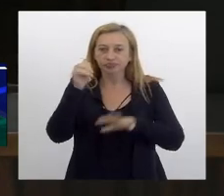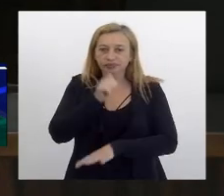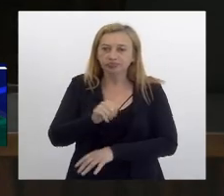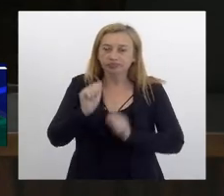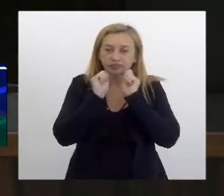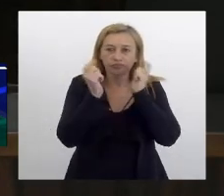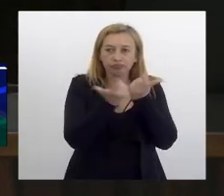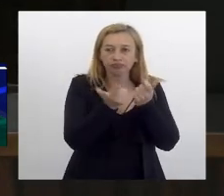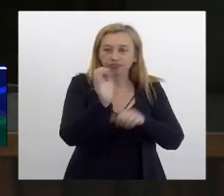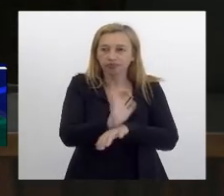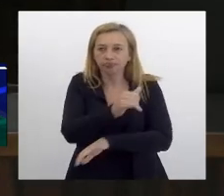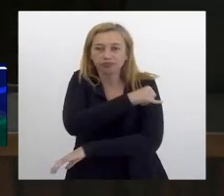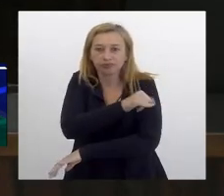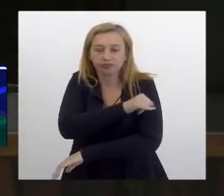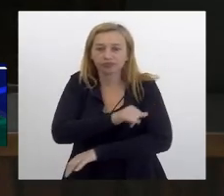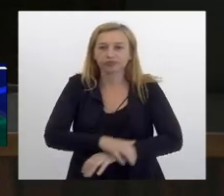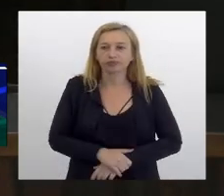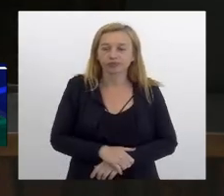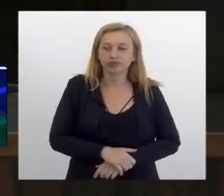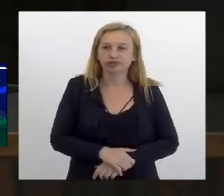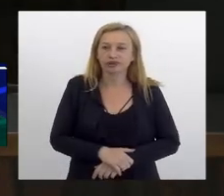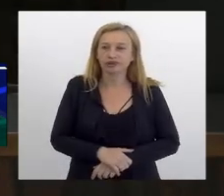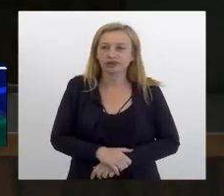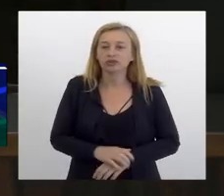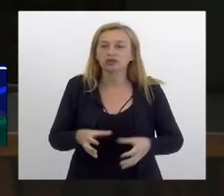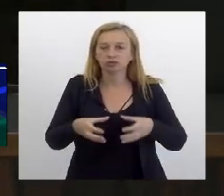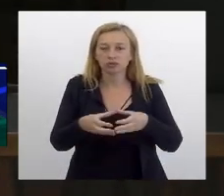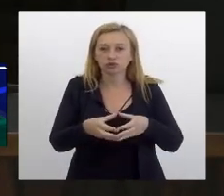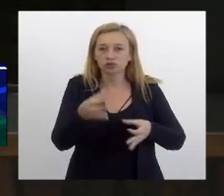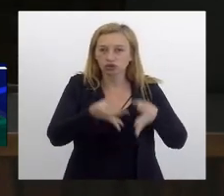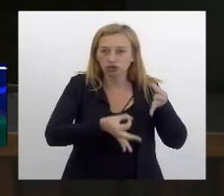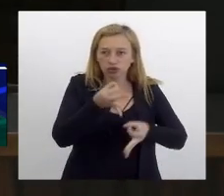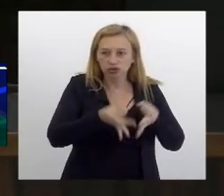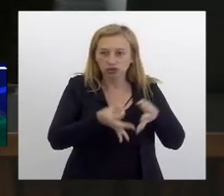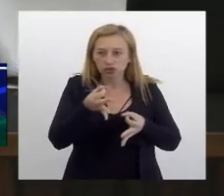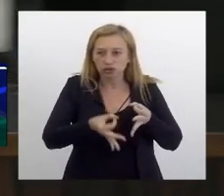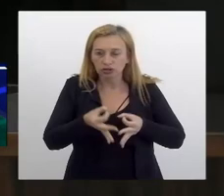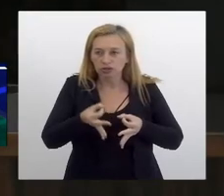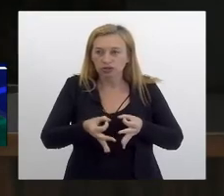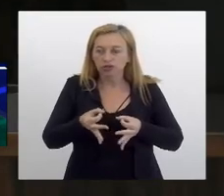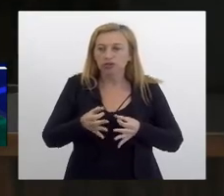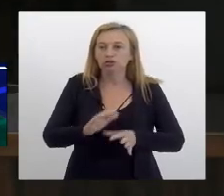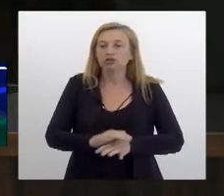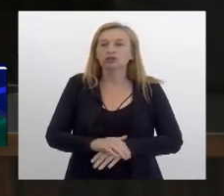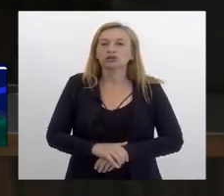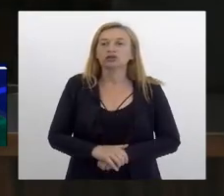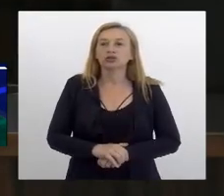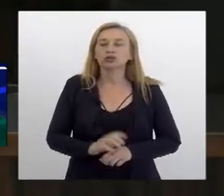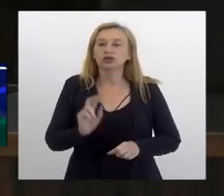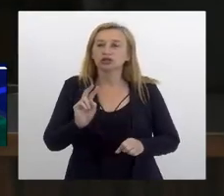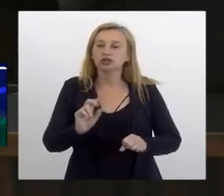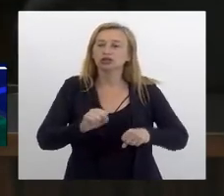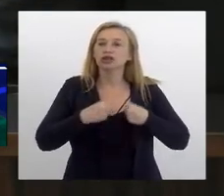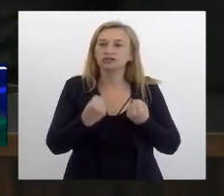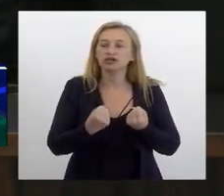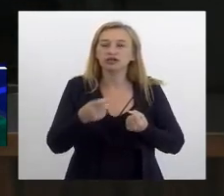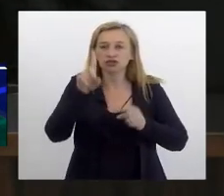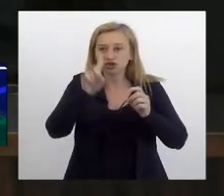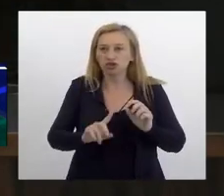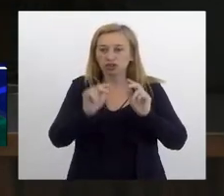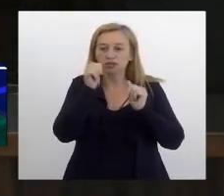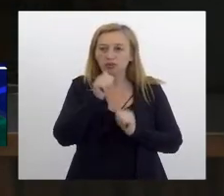do Estado do Rio de Janeiro. Parecer das comissões de condição e justiça pela juridicidade, de defesa dos direitos da mulher,